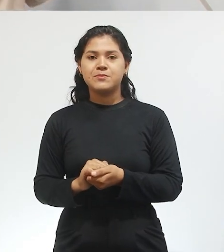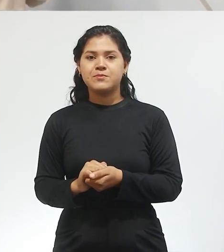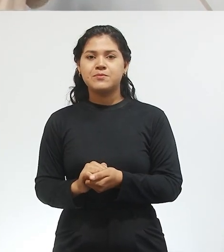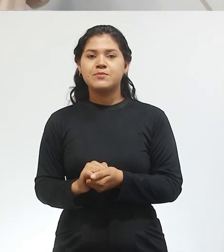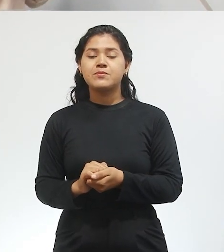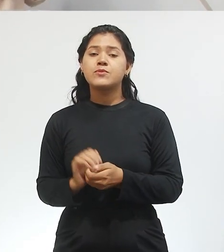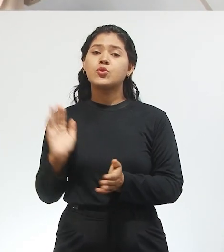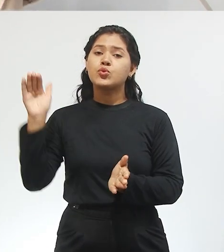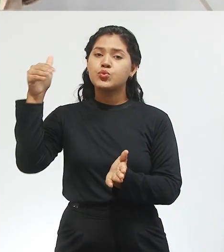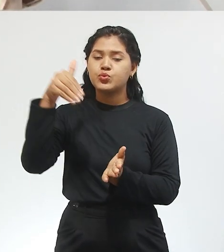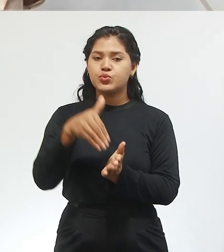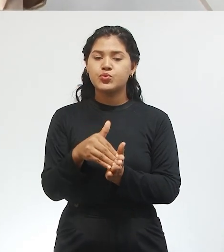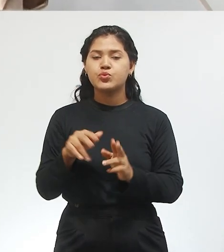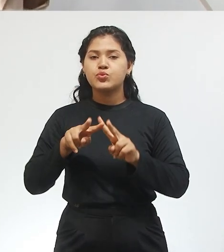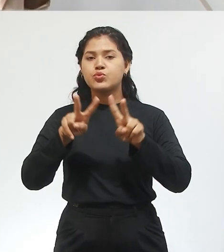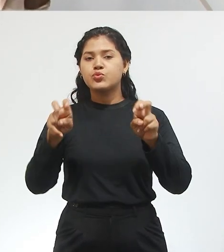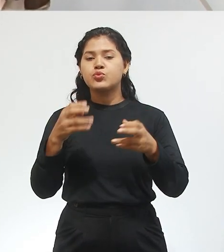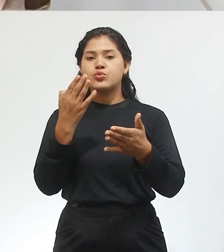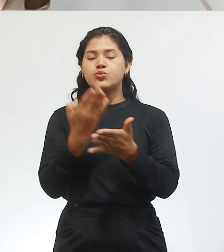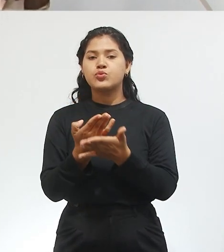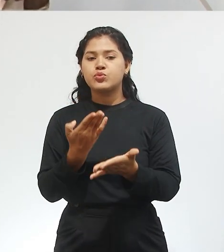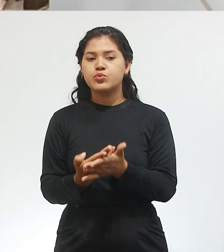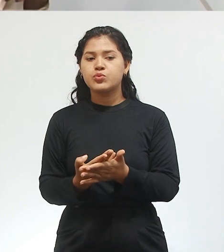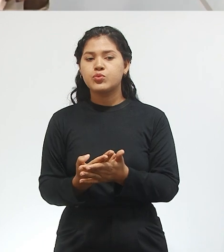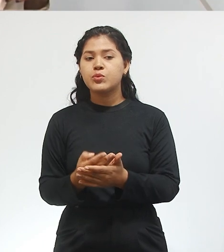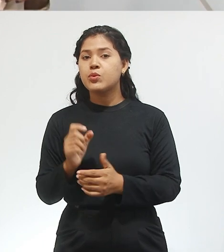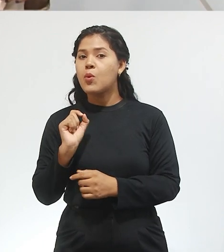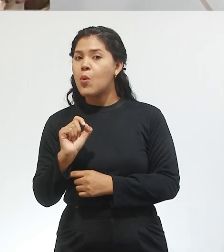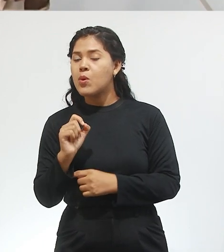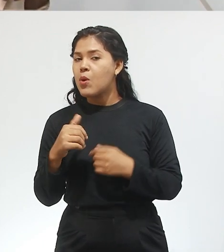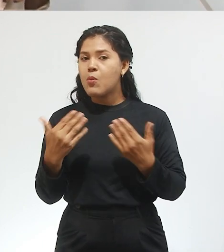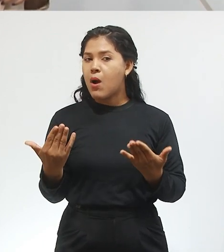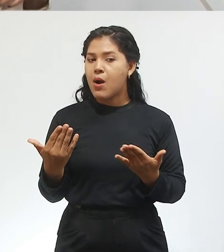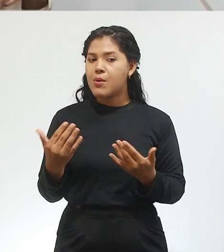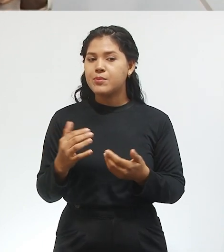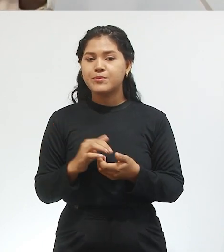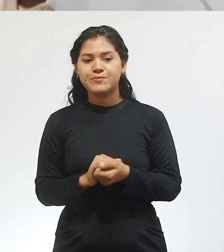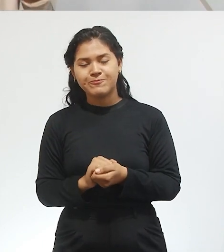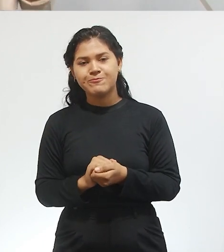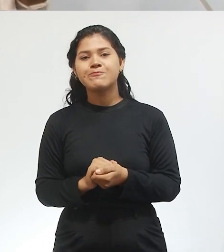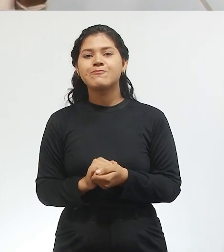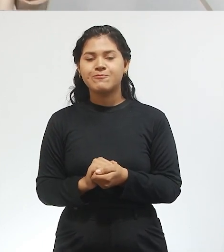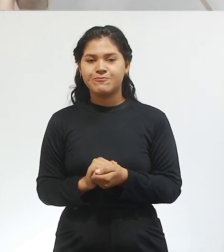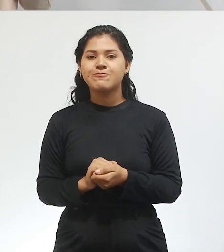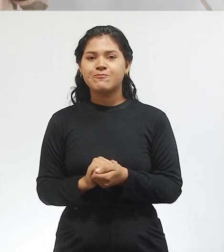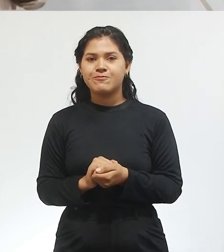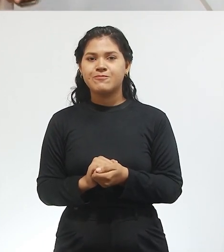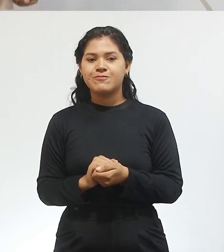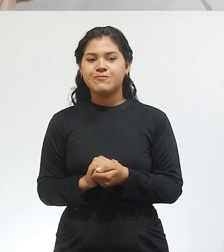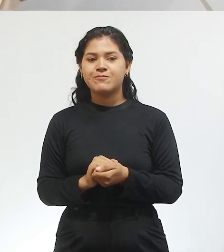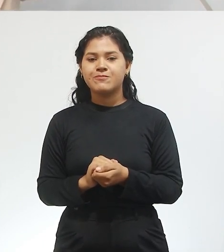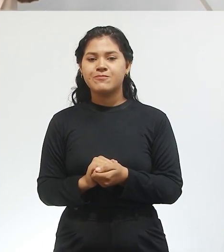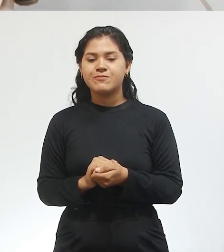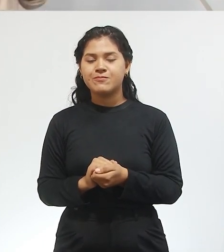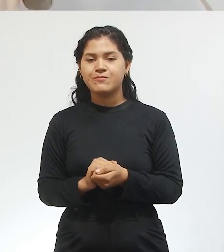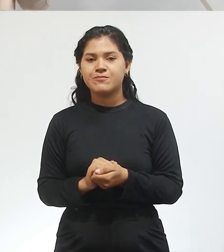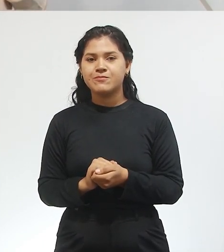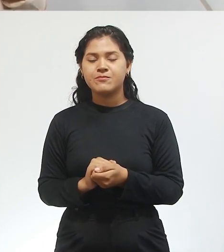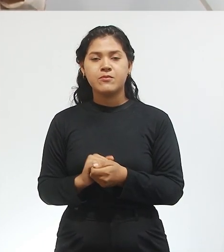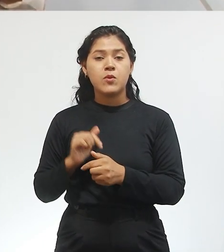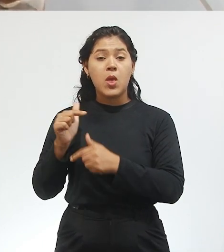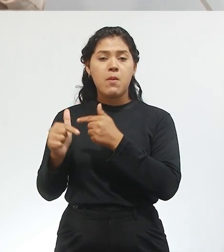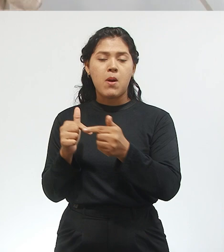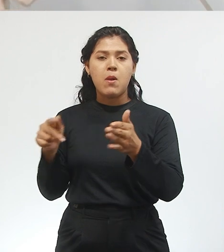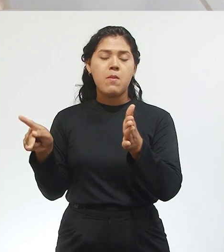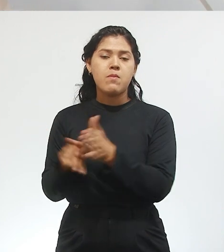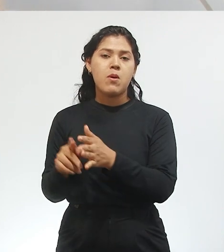fim, estávamos estudando o que mesmo aqui, hein? Voltando para vocês, as funções básicas, que a gente